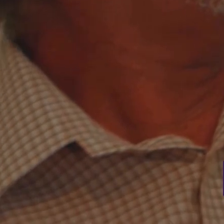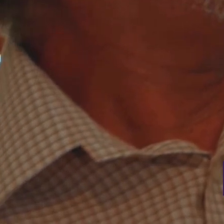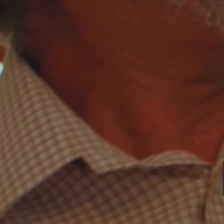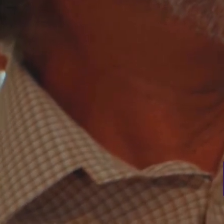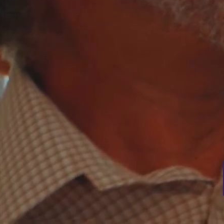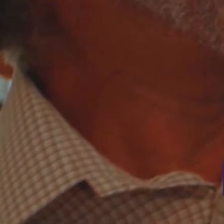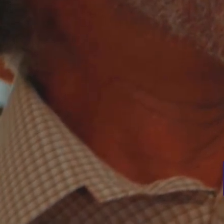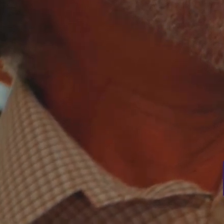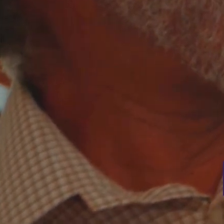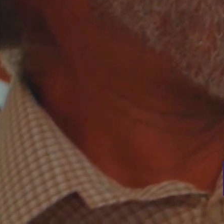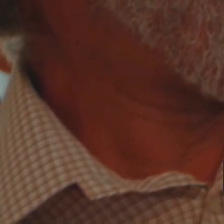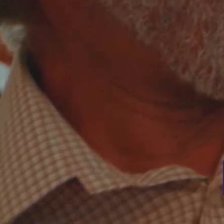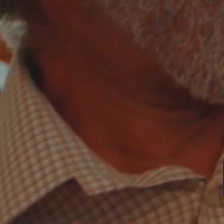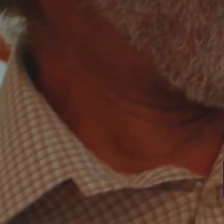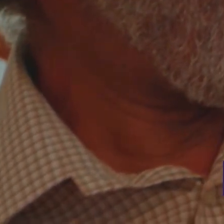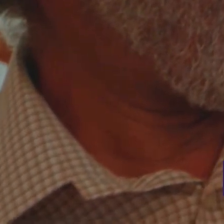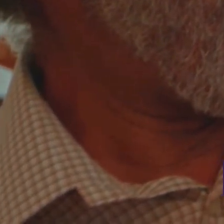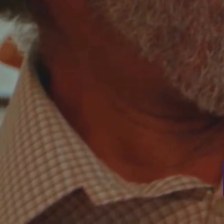pessoas.